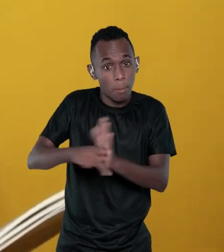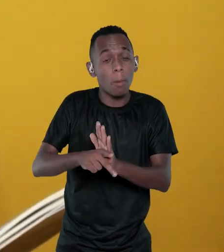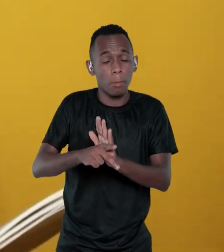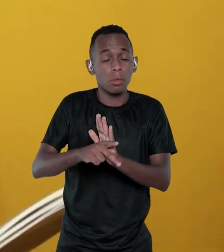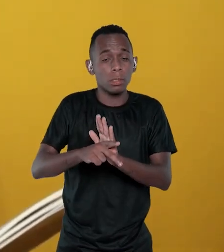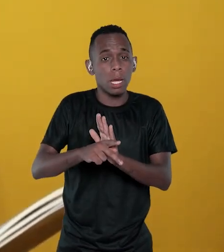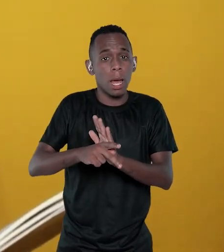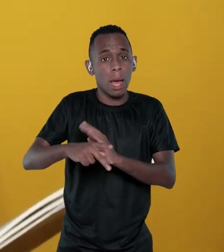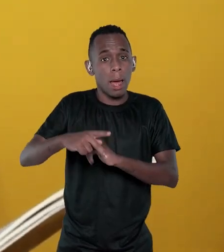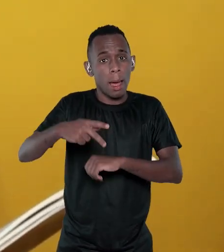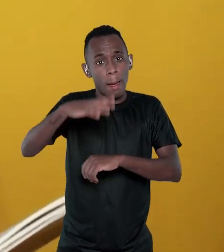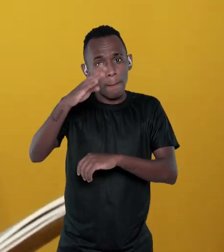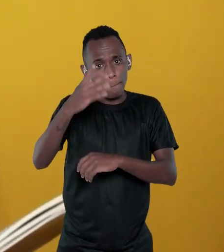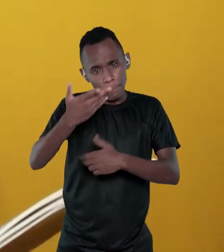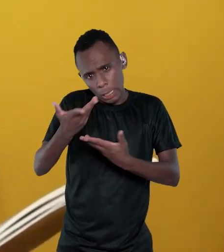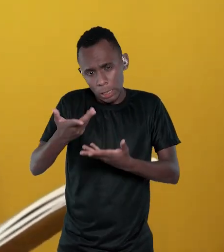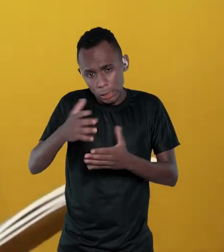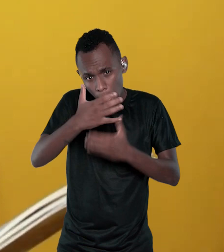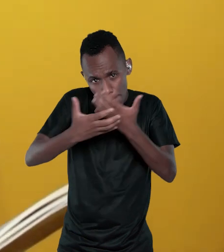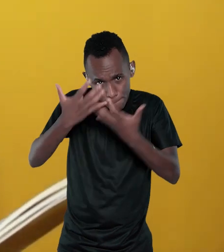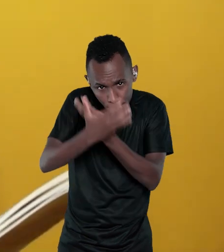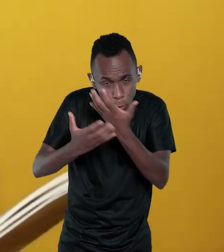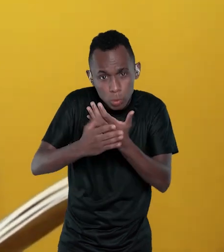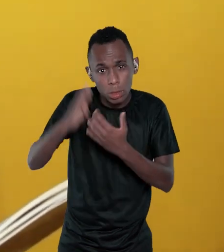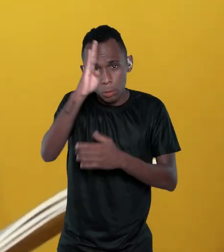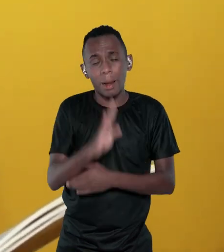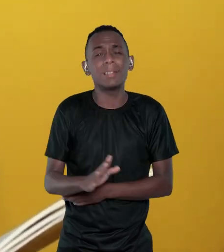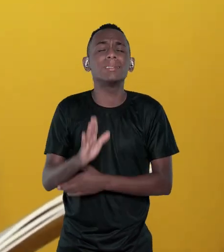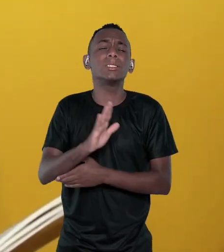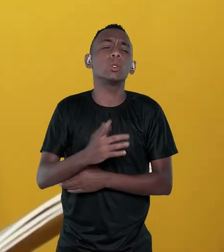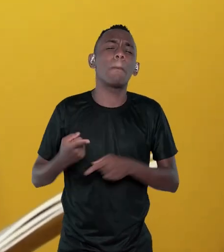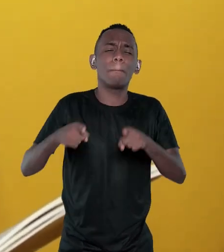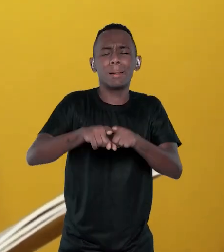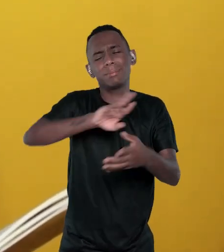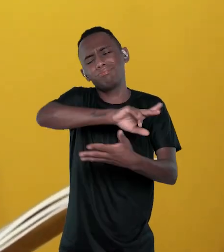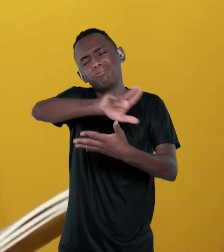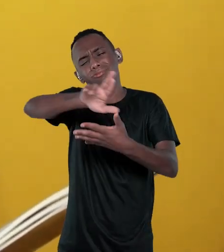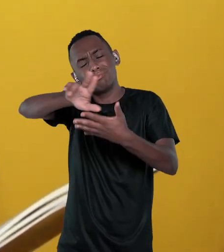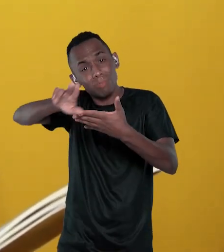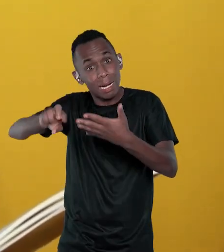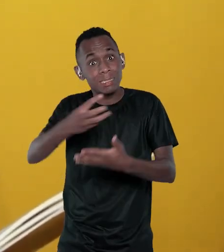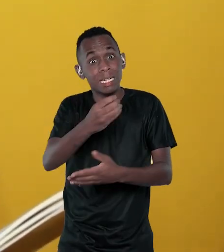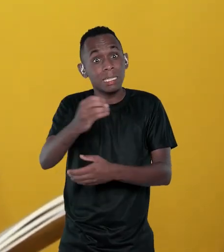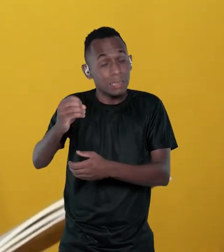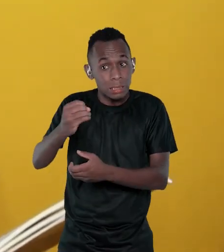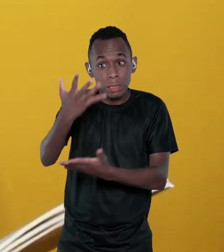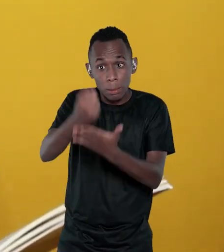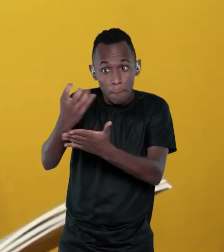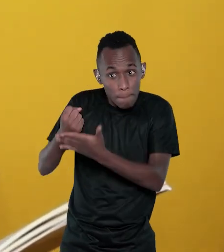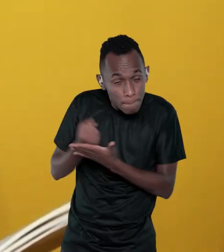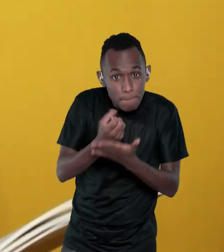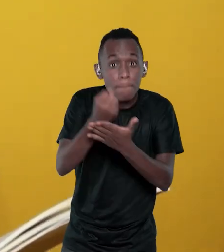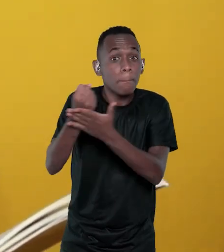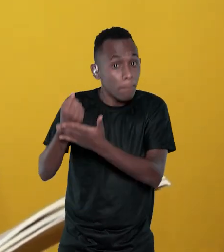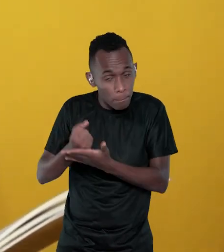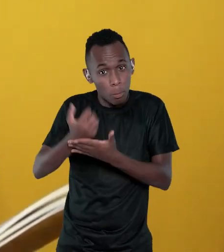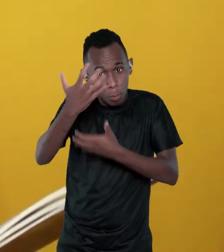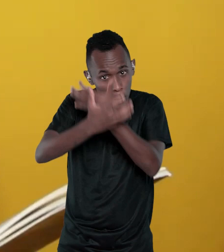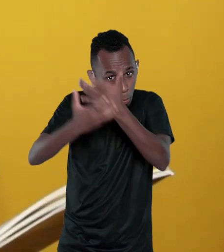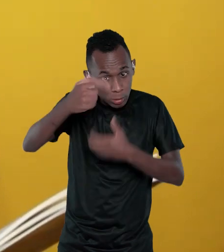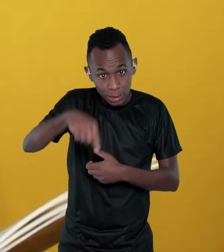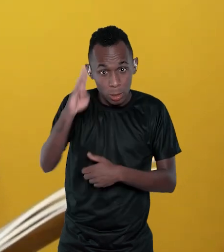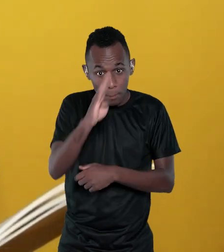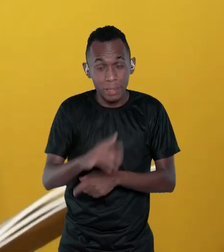popular brasileira, parceiro de compositores renomados, com mais de 300 canções gravadas no Brasil e